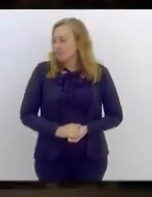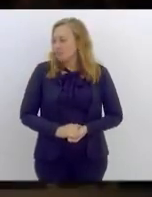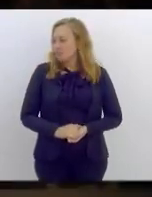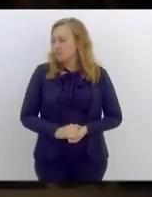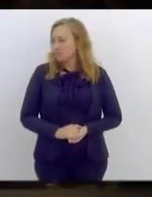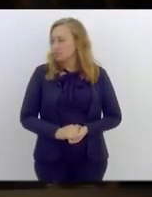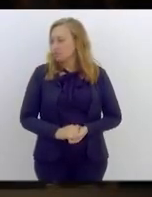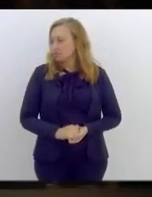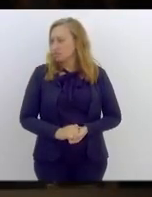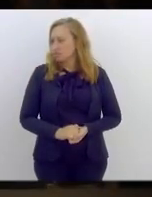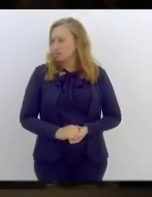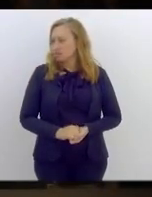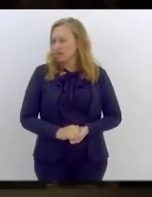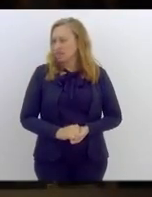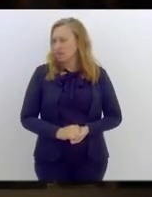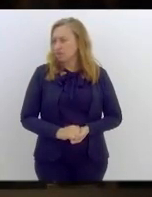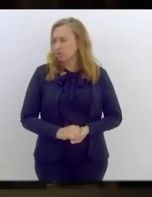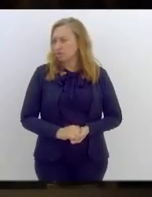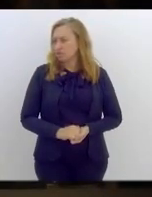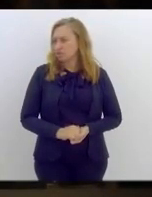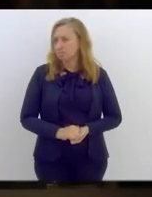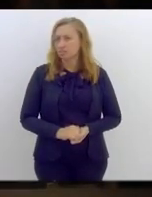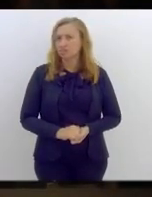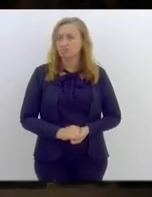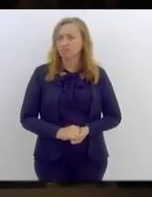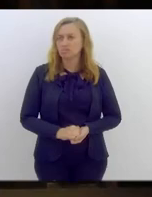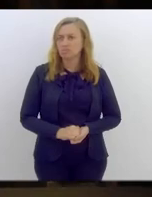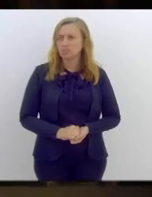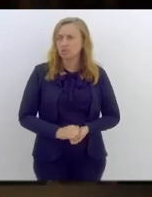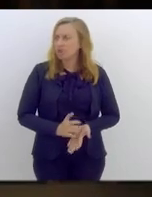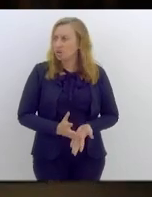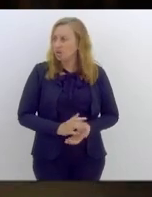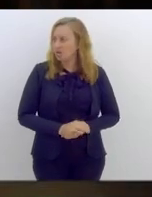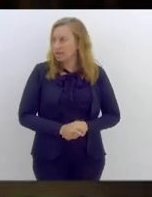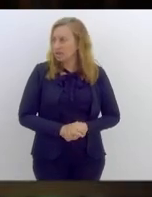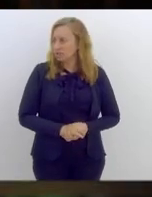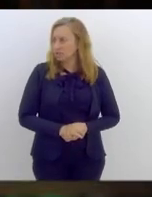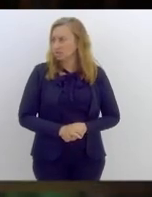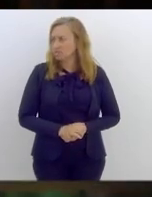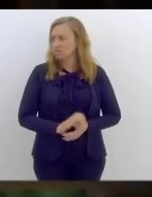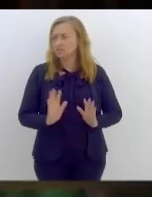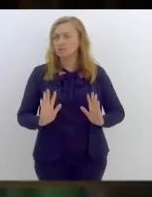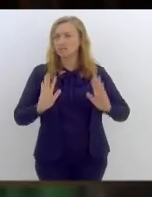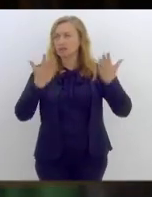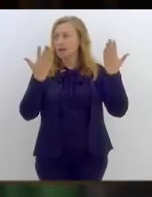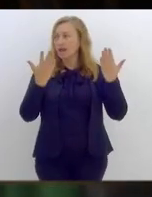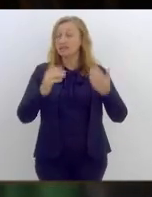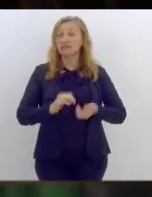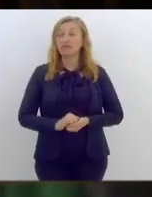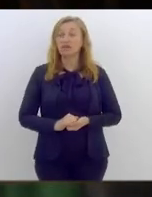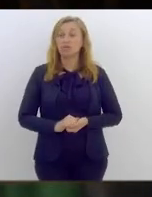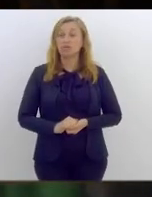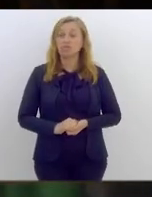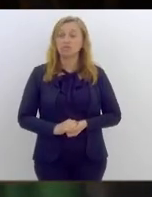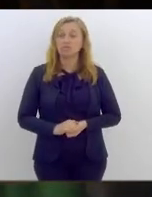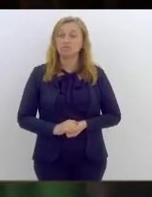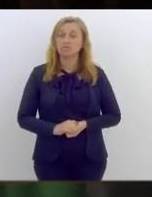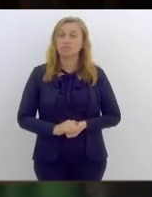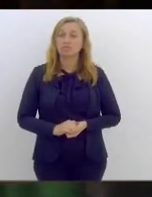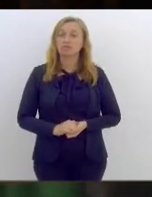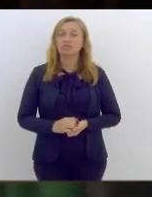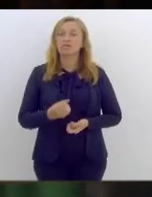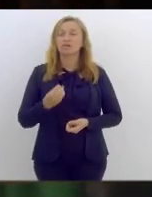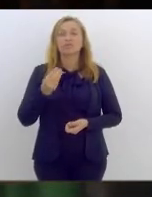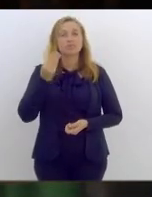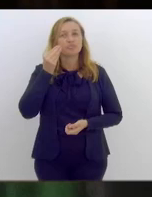Que festa, hein? Que festa das mais bonitas, deputada Mônica